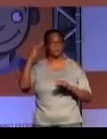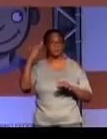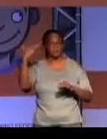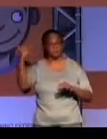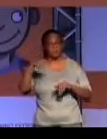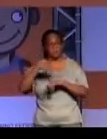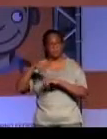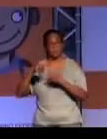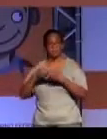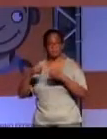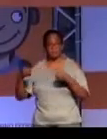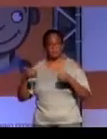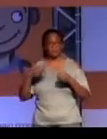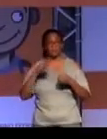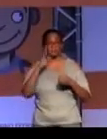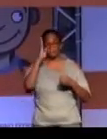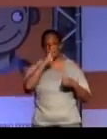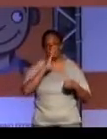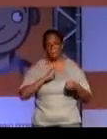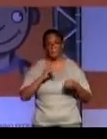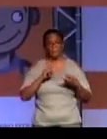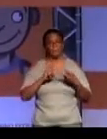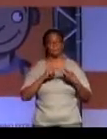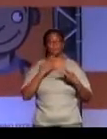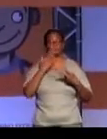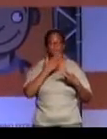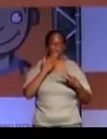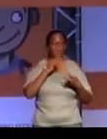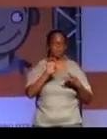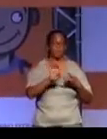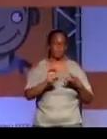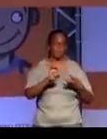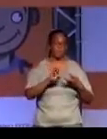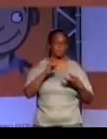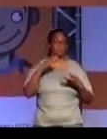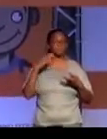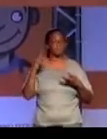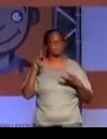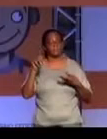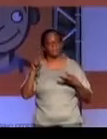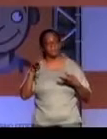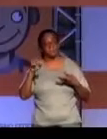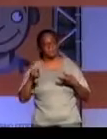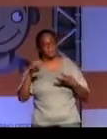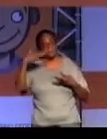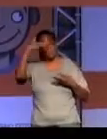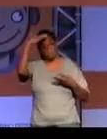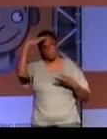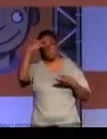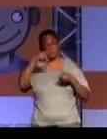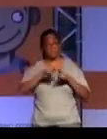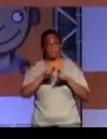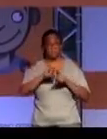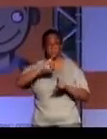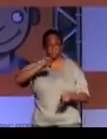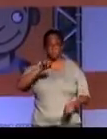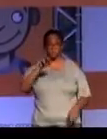um deles. Brasil, Colômbia, Equador, Canadá, México também. E em julho no